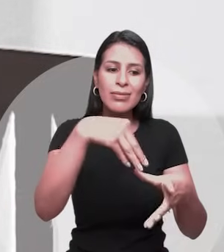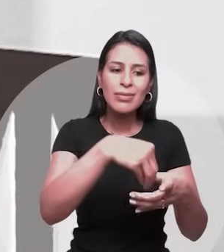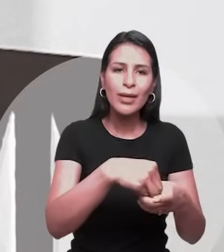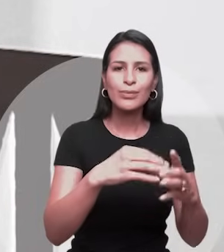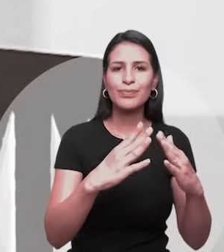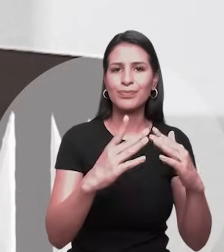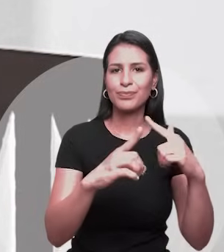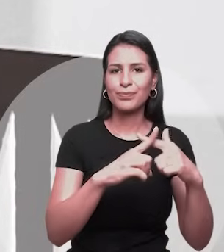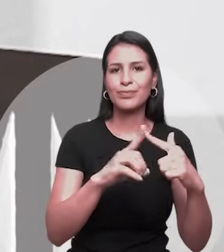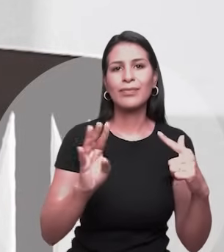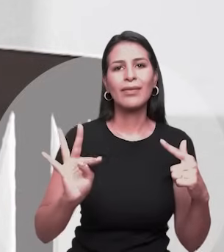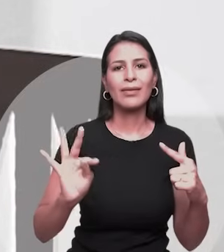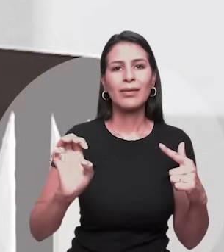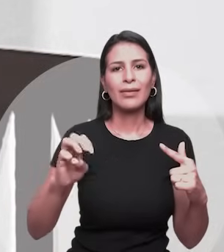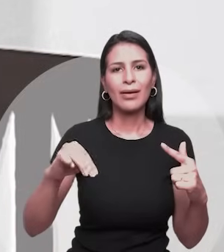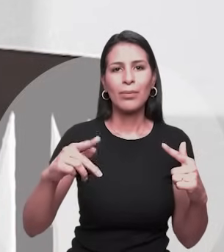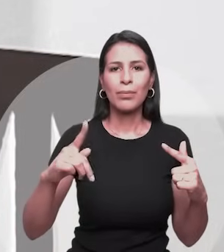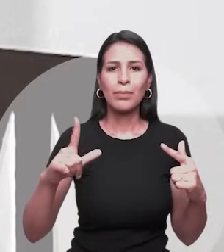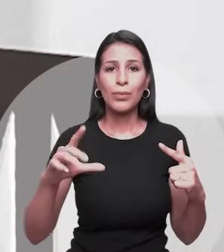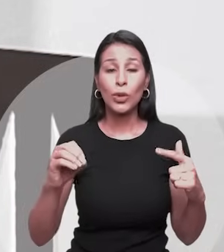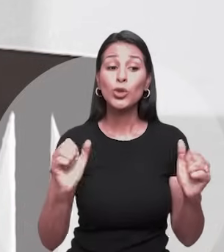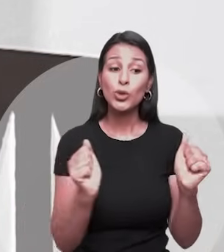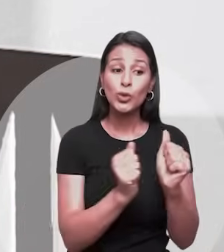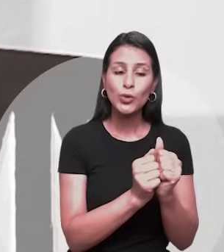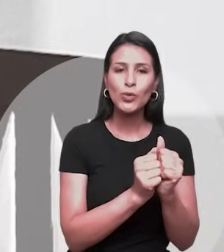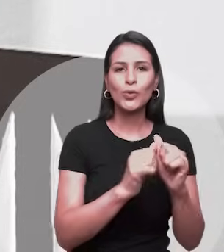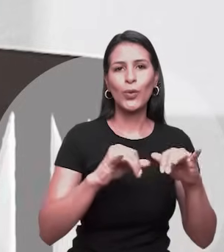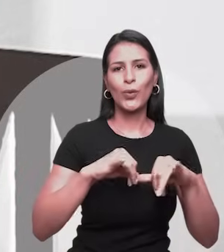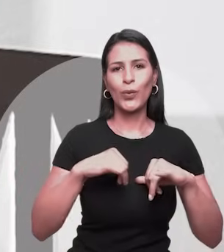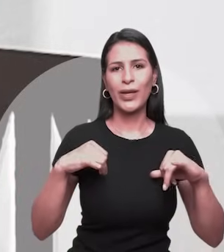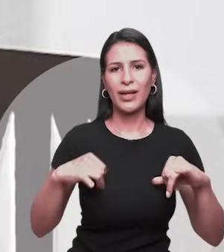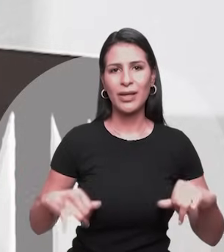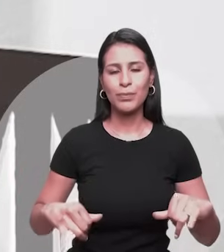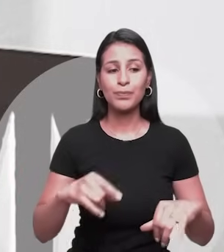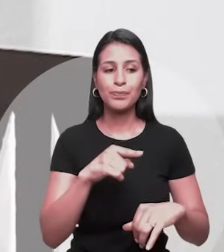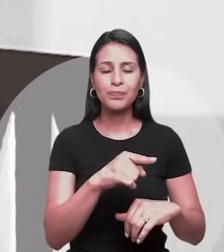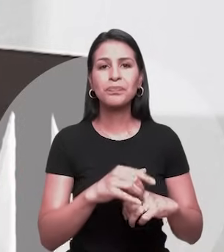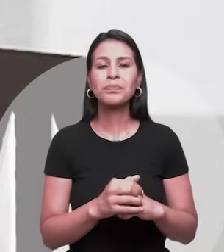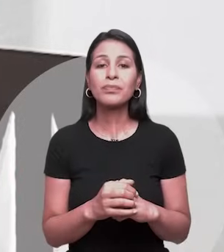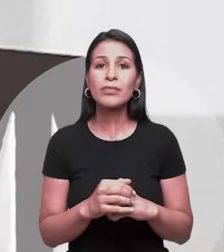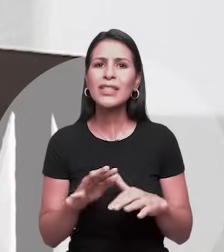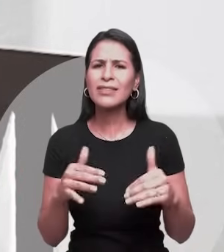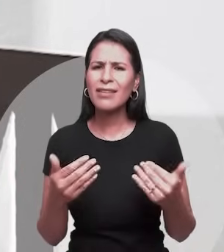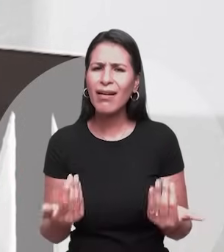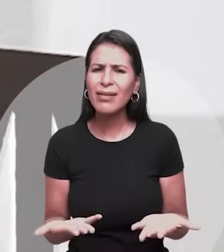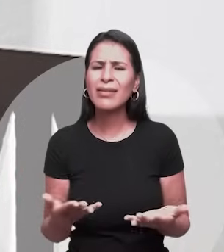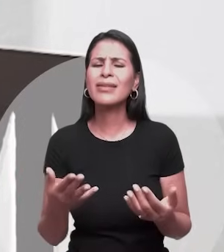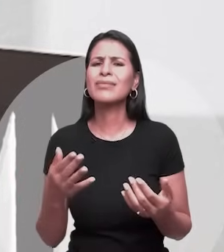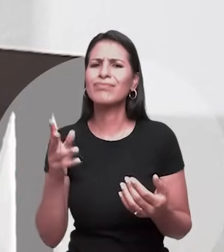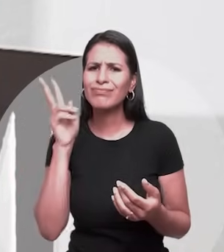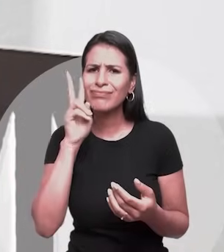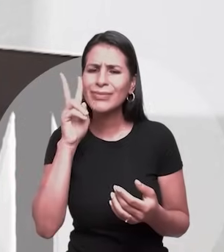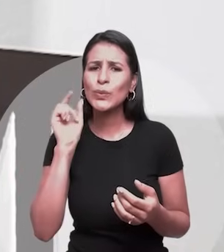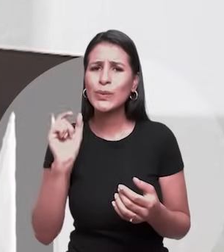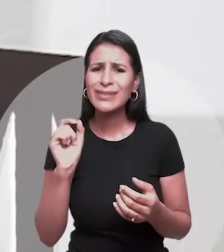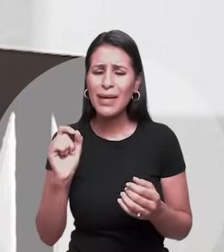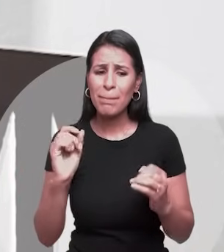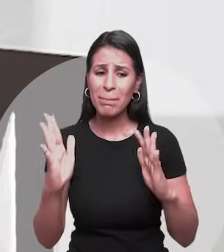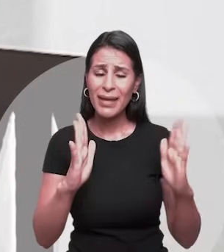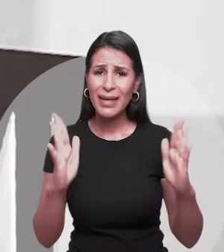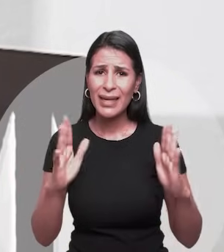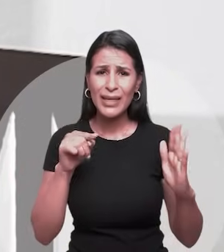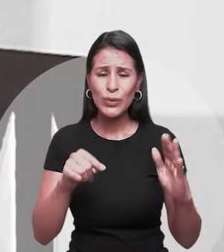templo. E diante dessa situação, nós lembramos também que eram tempos difíceis para o povo de